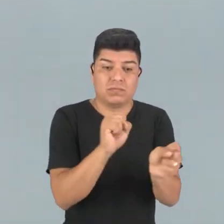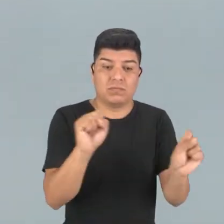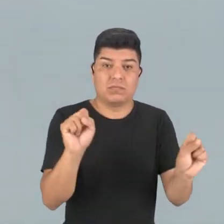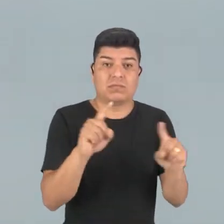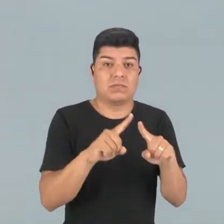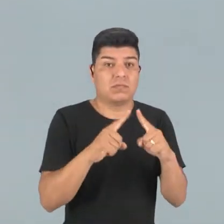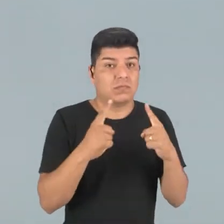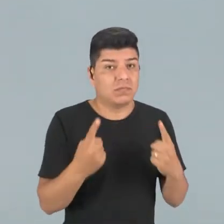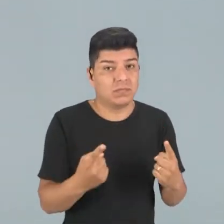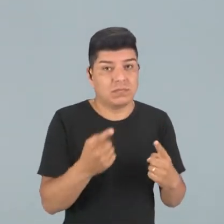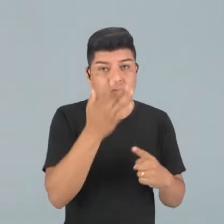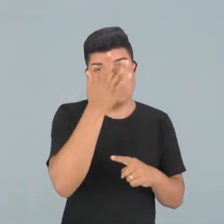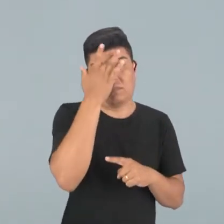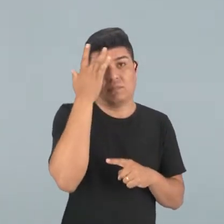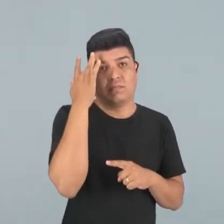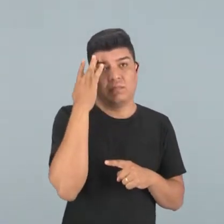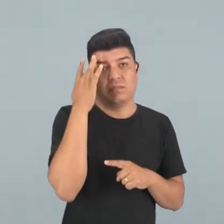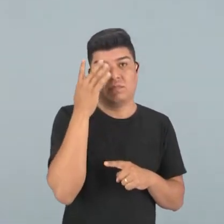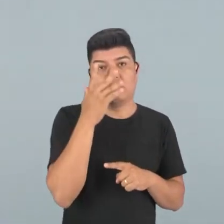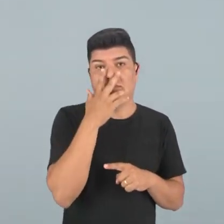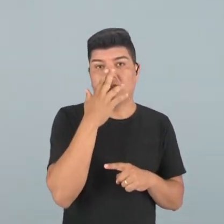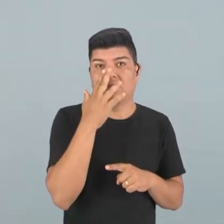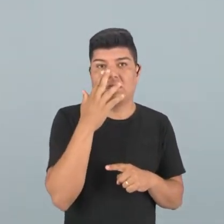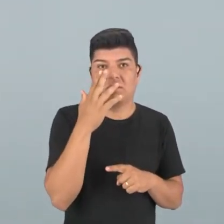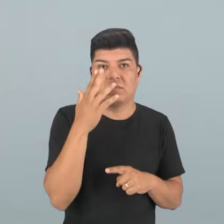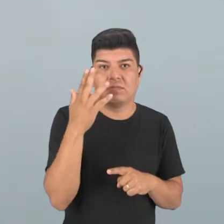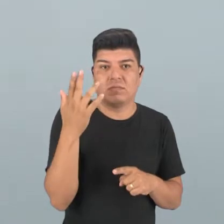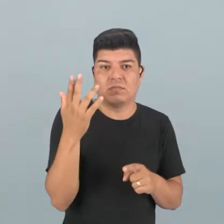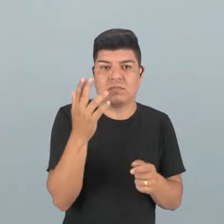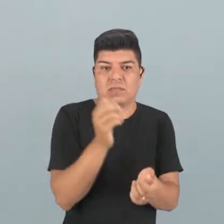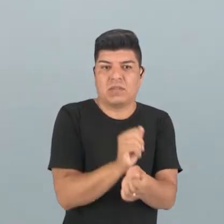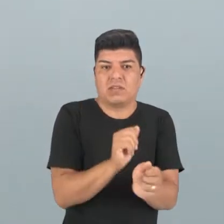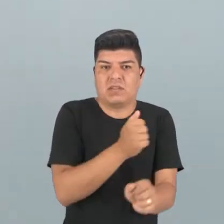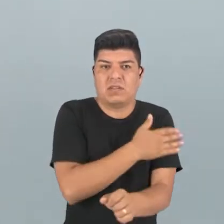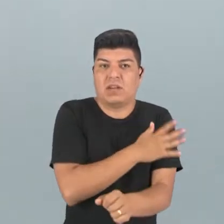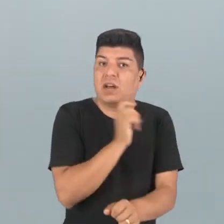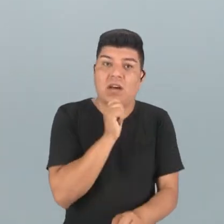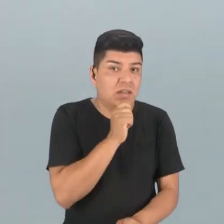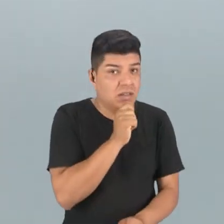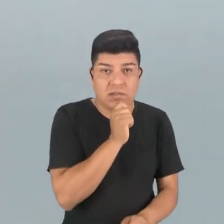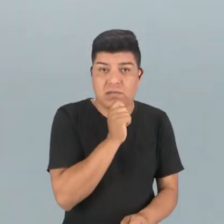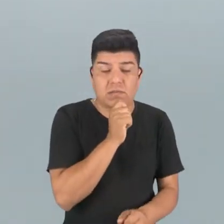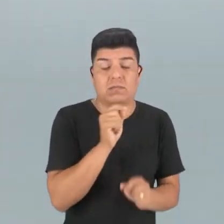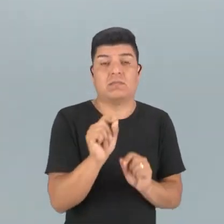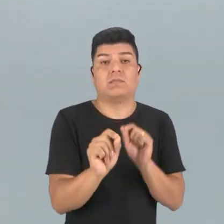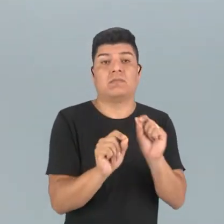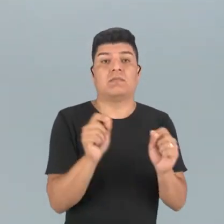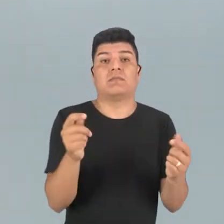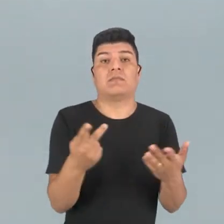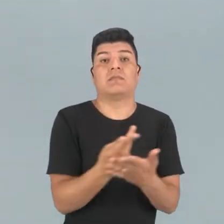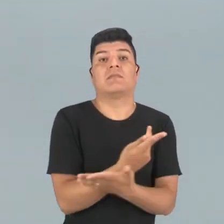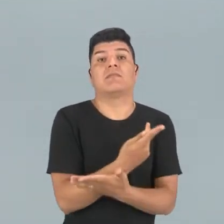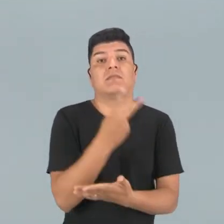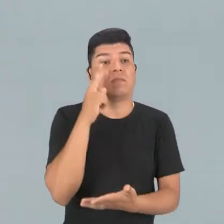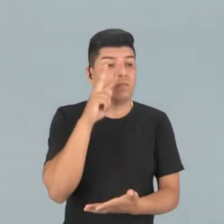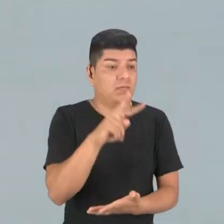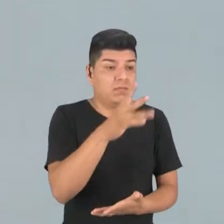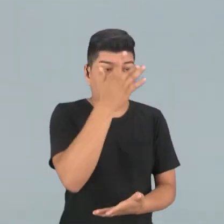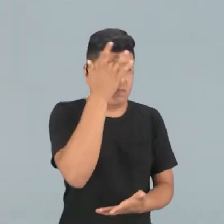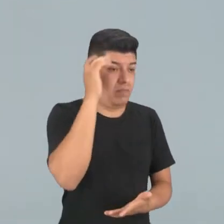mas as pessoas não se libertaram desse preconceito e acabam vendo os